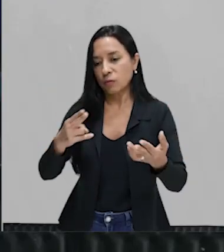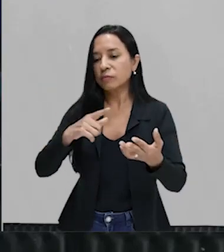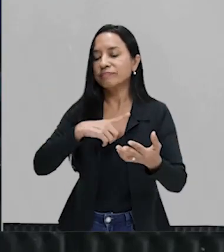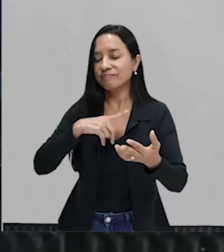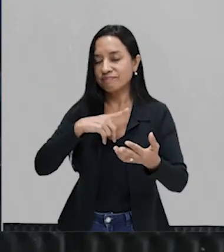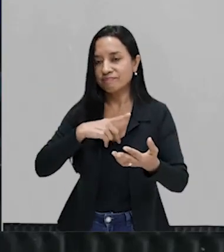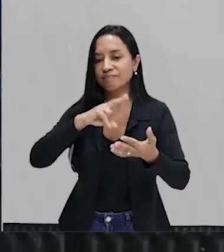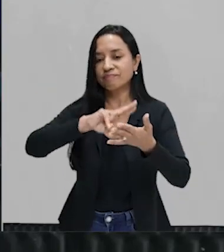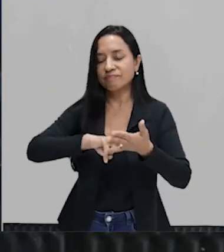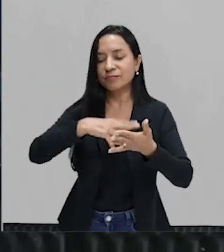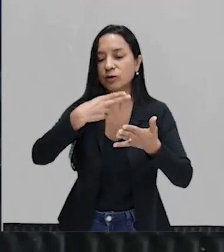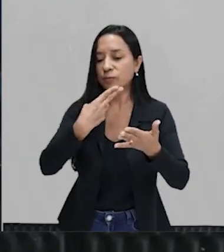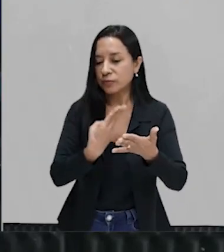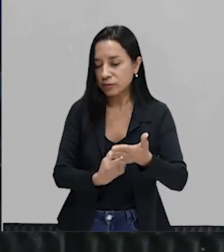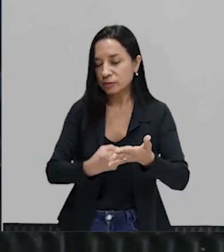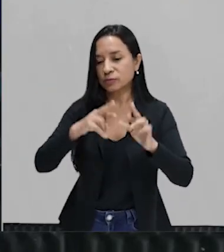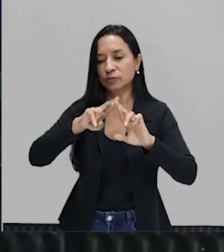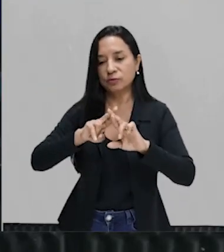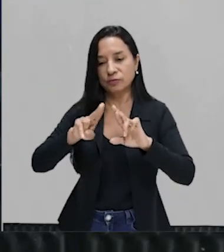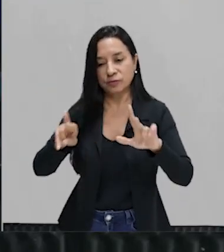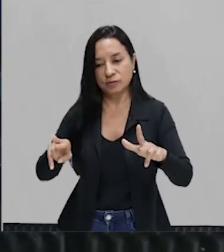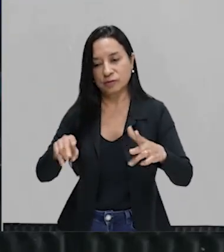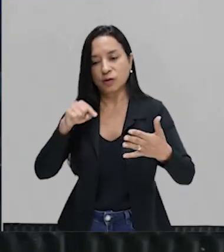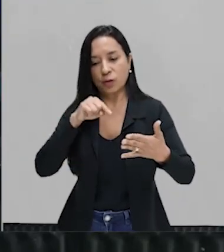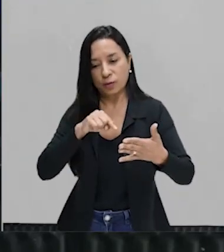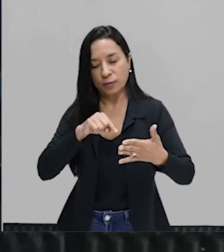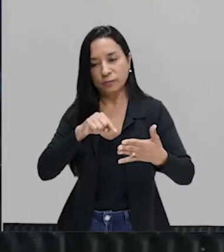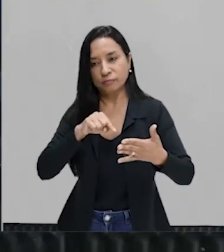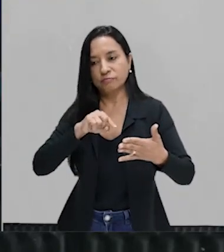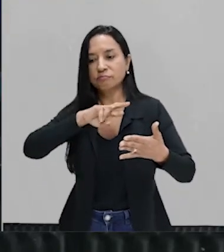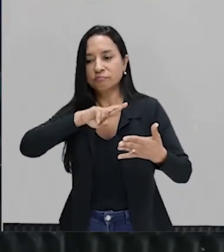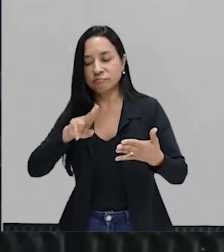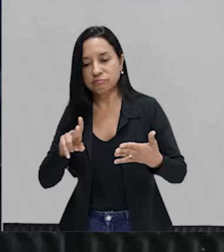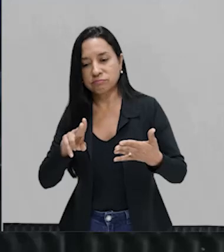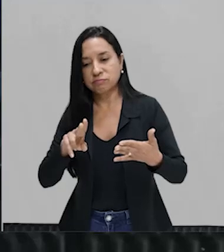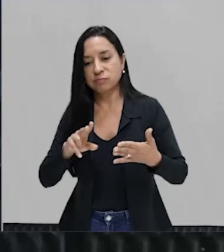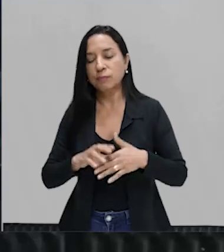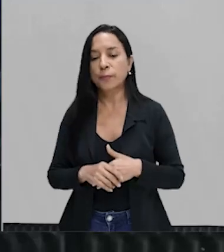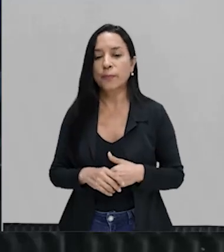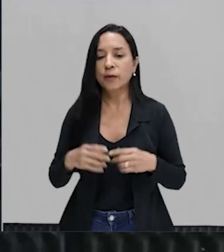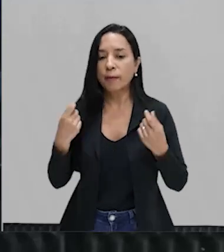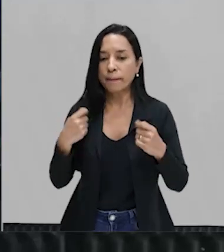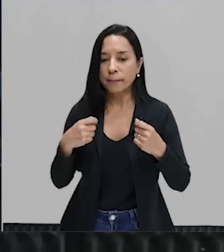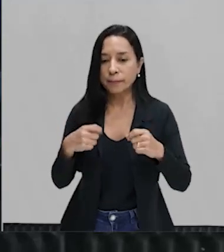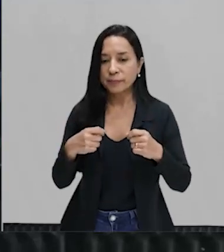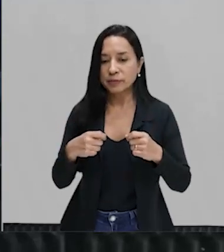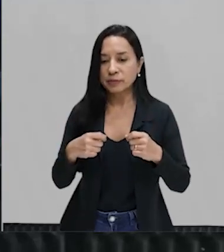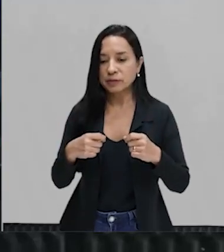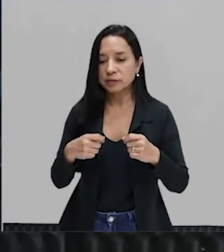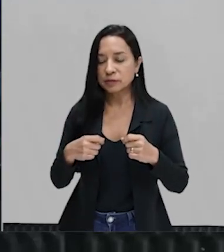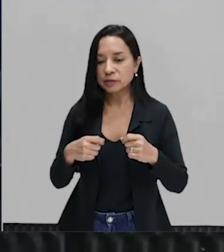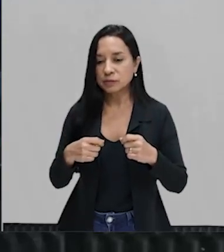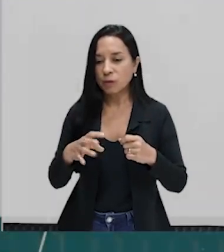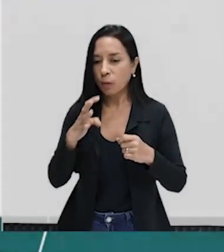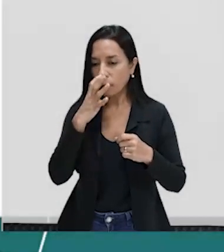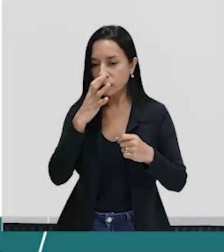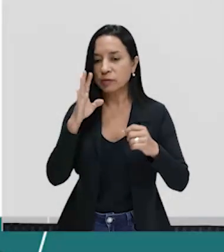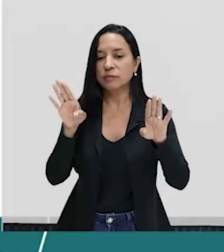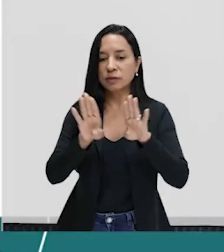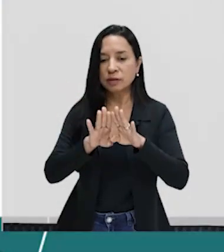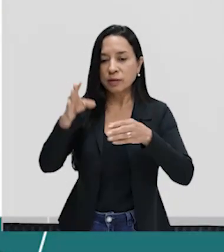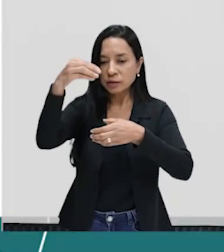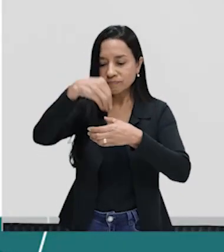interpretar a partir desse documento de forma diferente. É preciso observar também, dentro